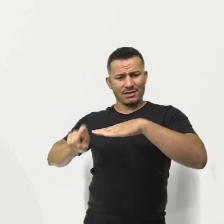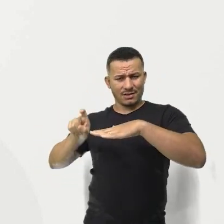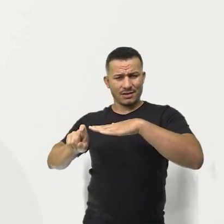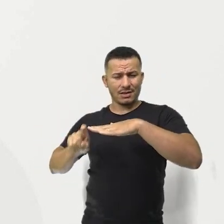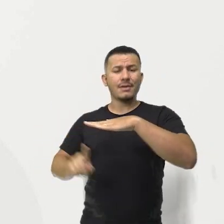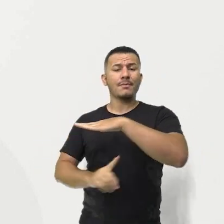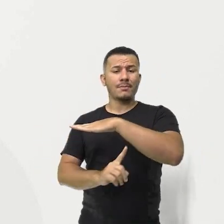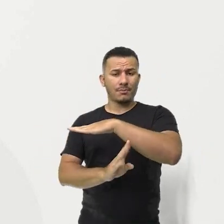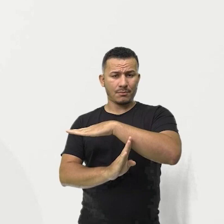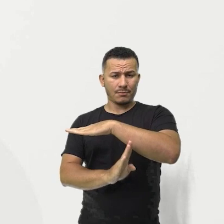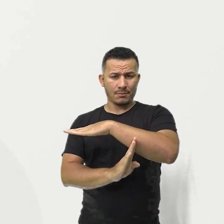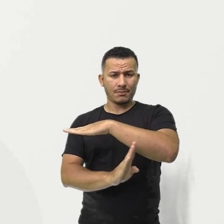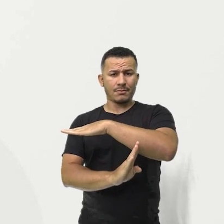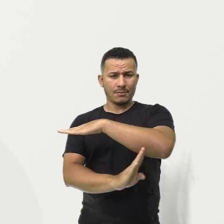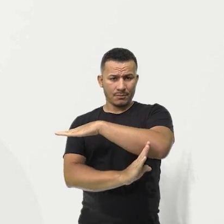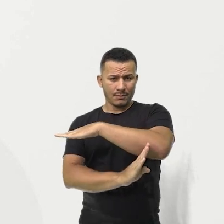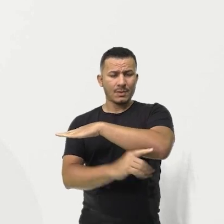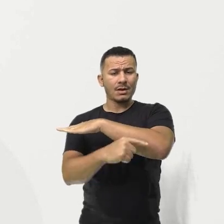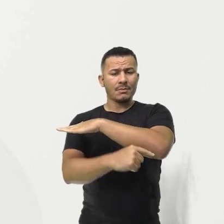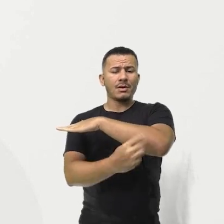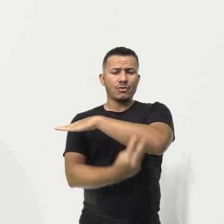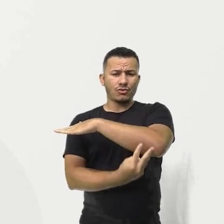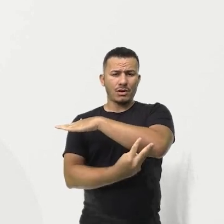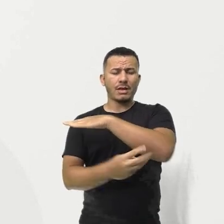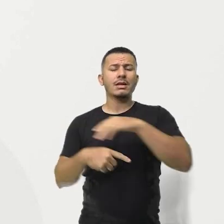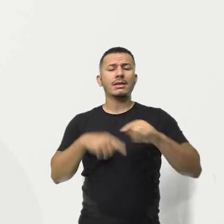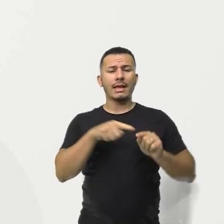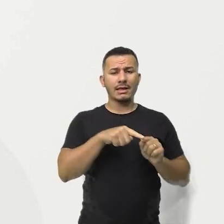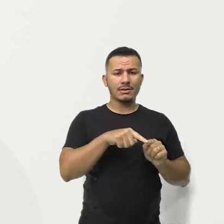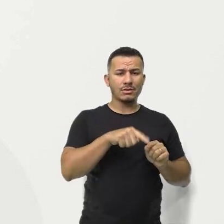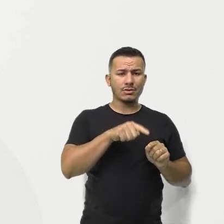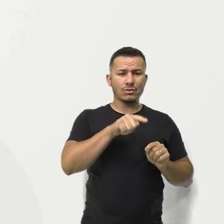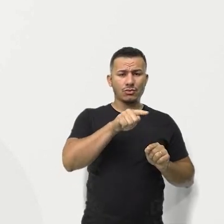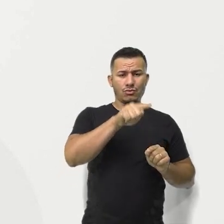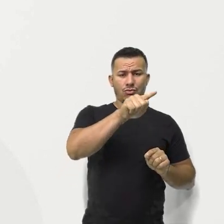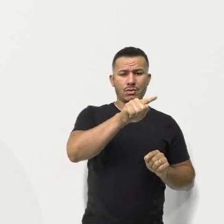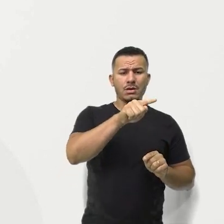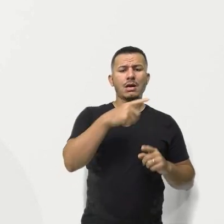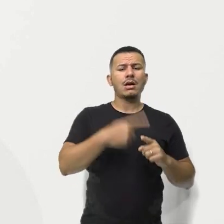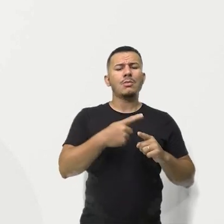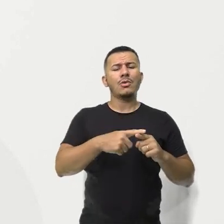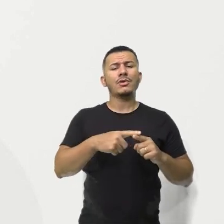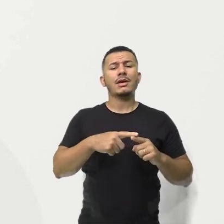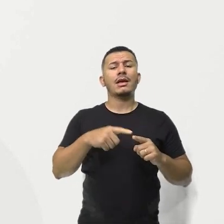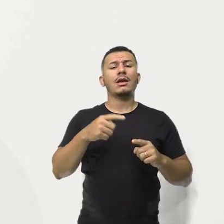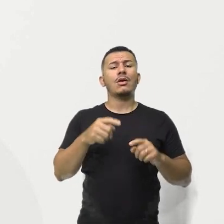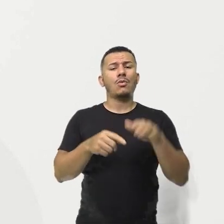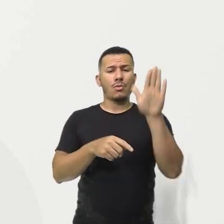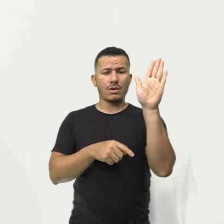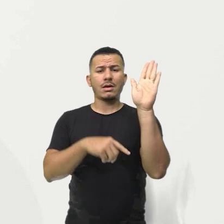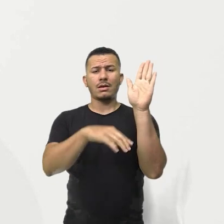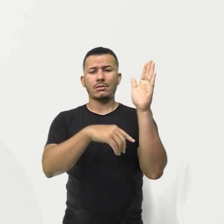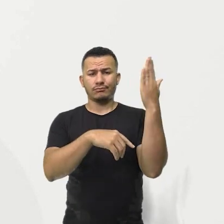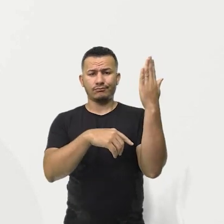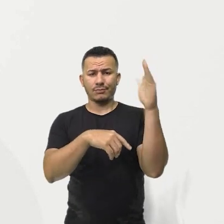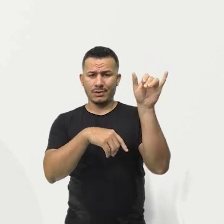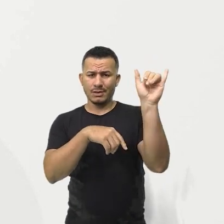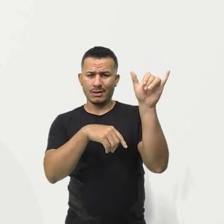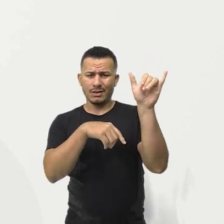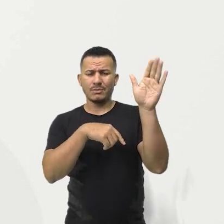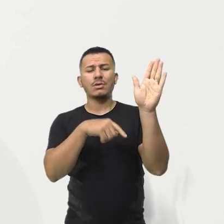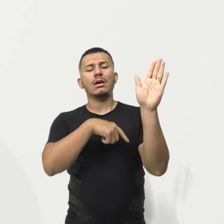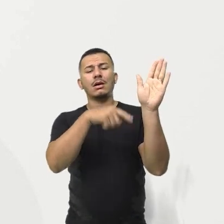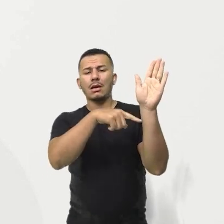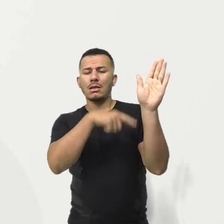menos 3 do x, ó, nós vamos subir. Por que nós vamos pensar a ideia de subir? Ó? Porque o 4, que é o y, está aqui, ó, está para cá.